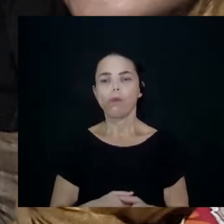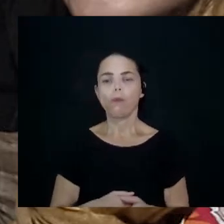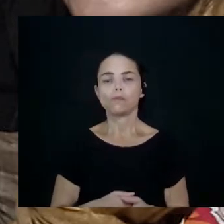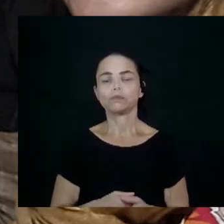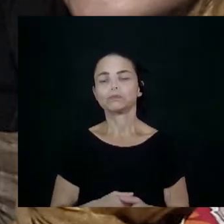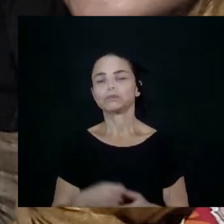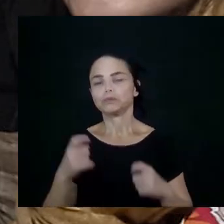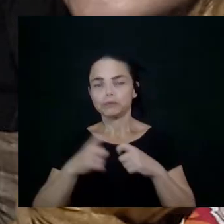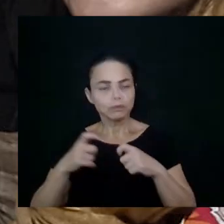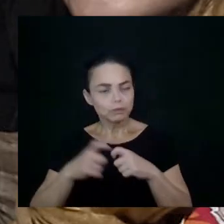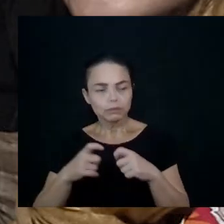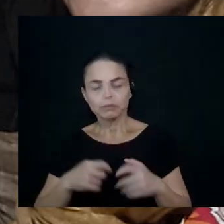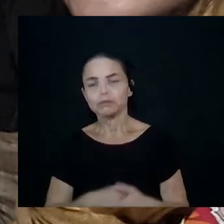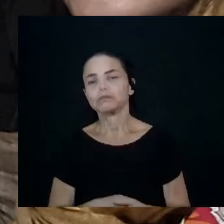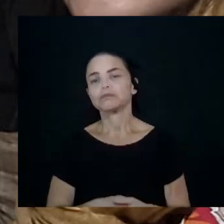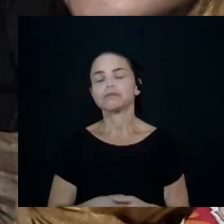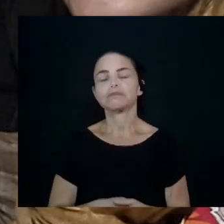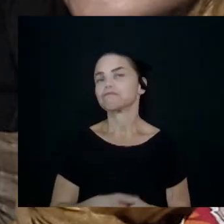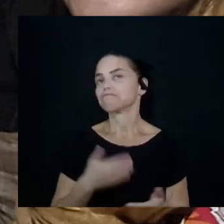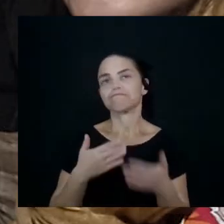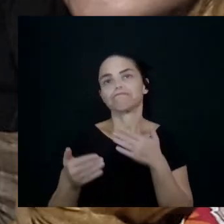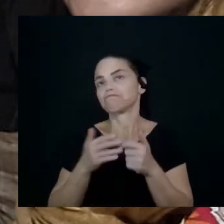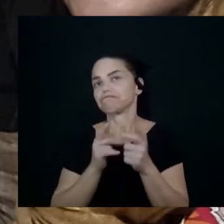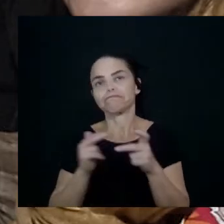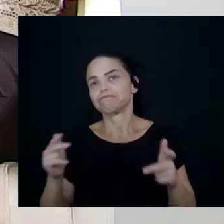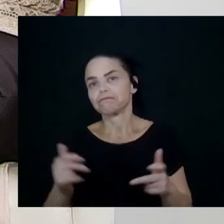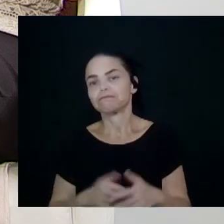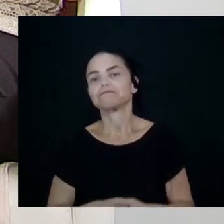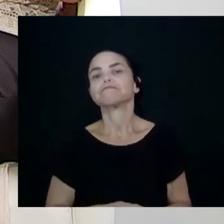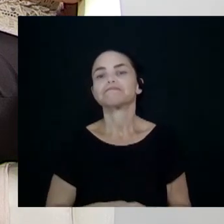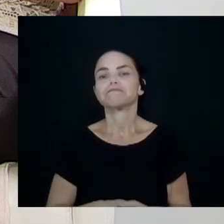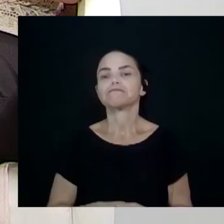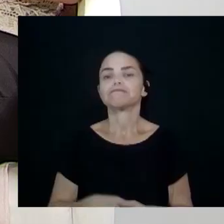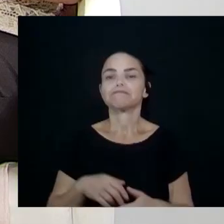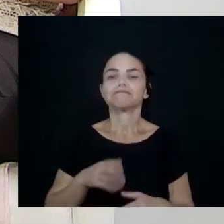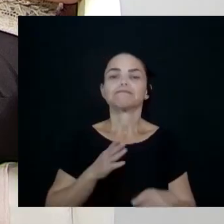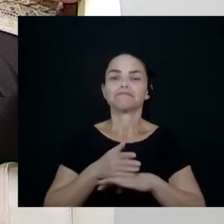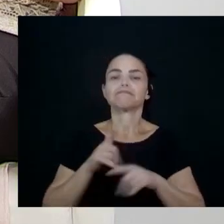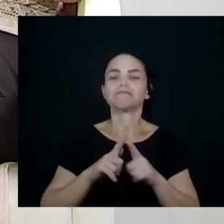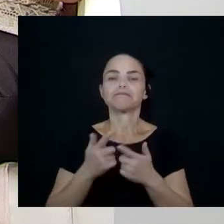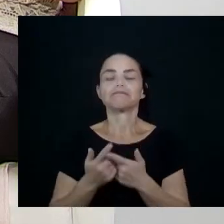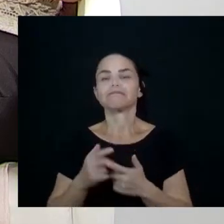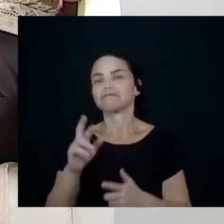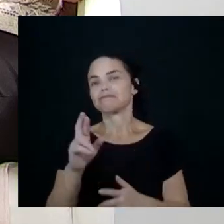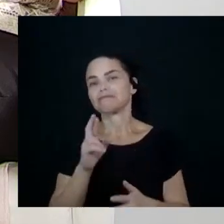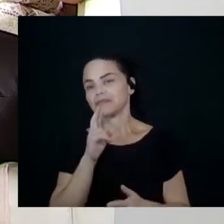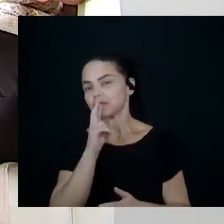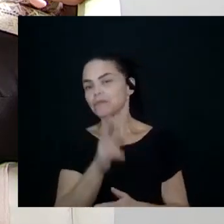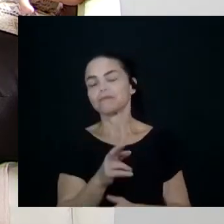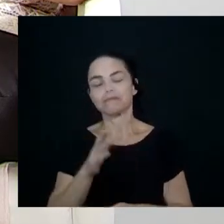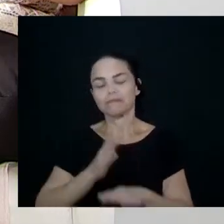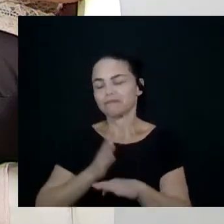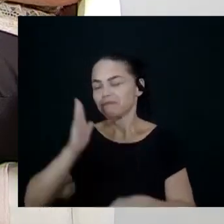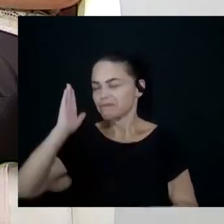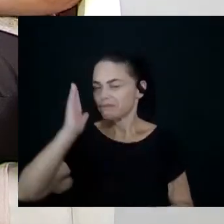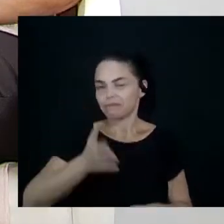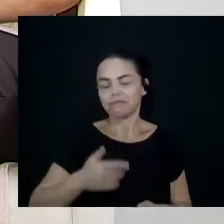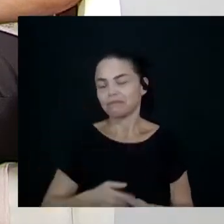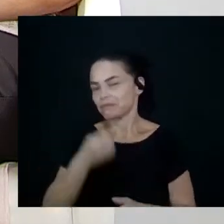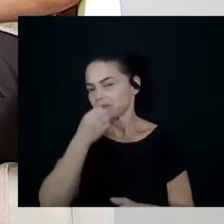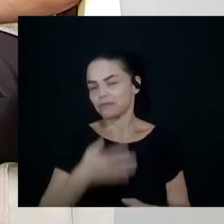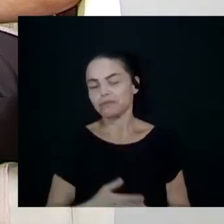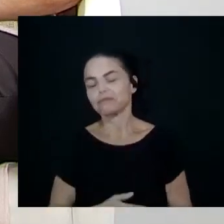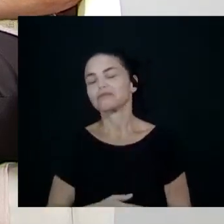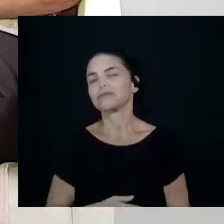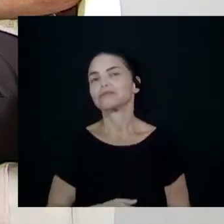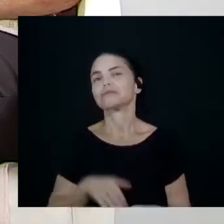de um médico, qualquer coisa. Você entra no grupo, você tem retorno imediato. Sim. Então é muito